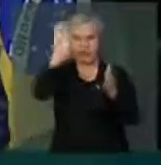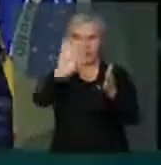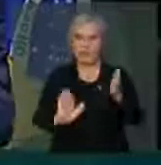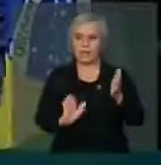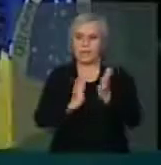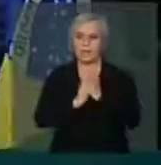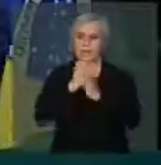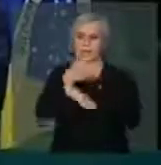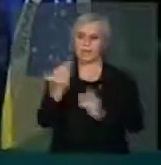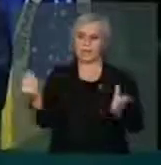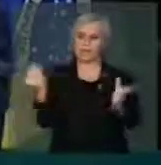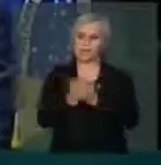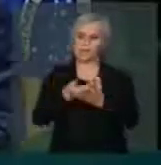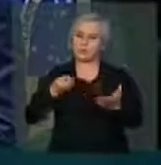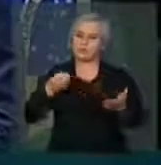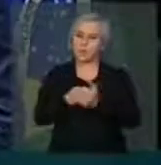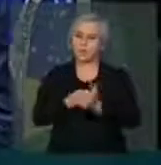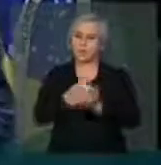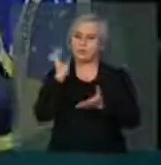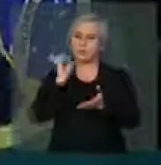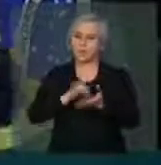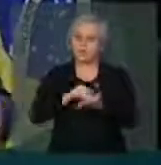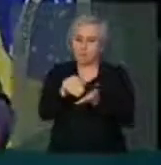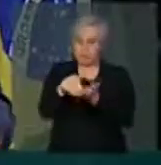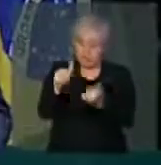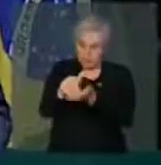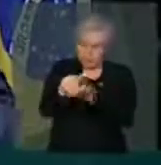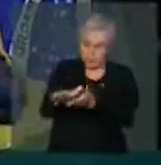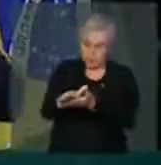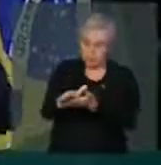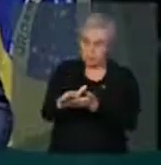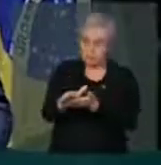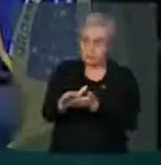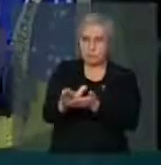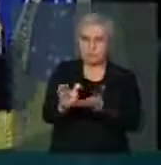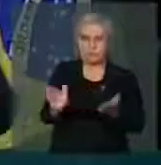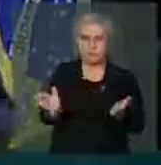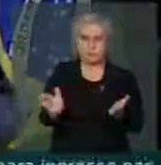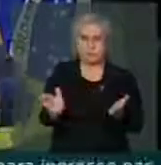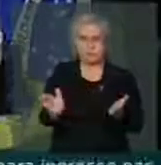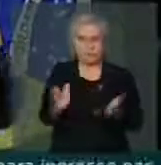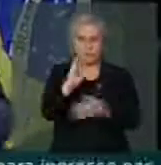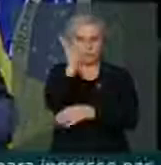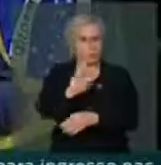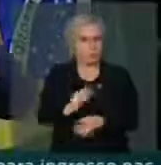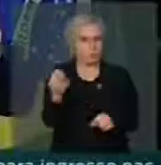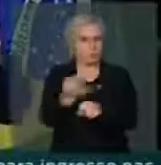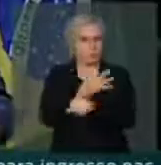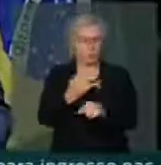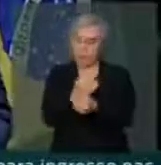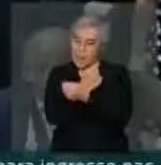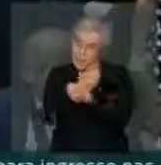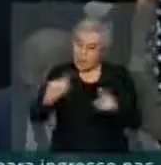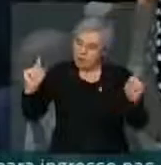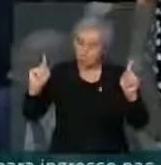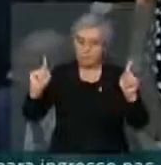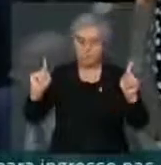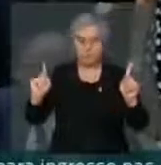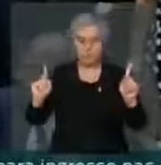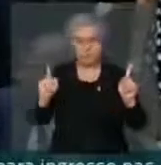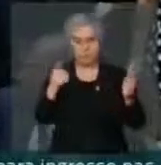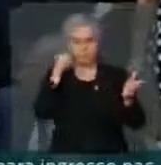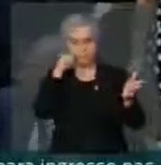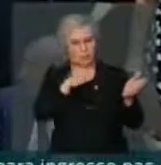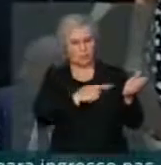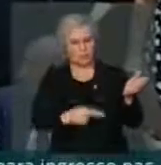um processo formal de impeachment, que não dá. O Brasil não sustenta mais uma